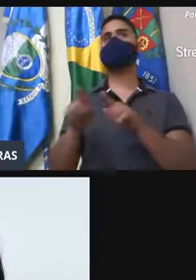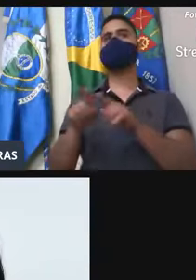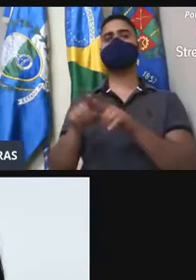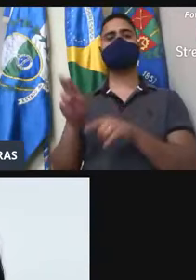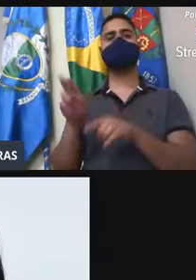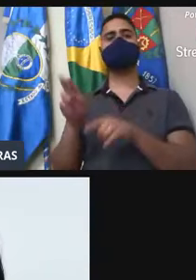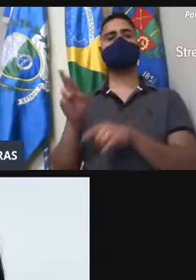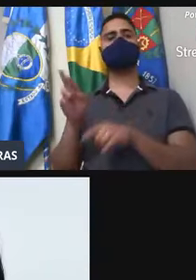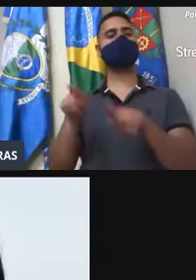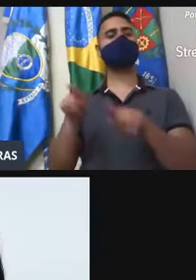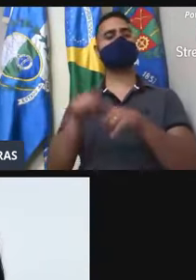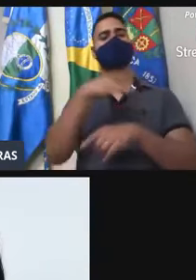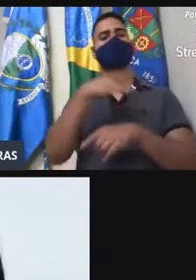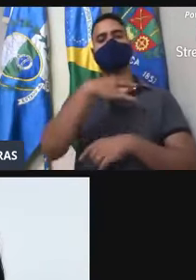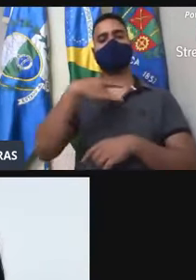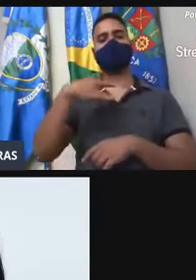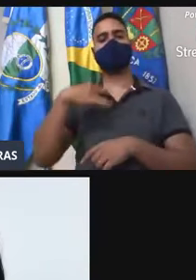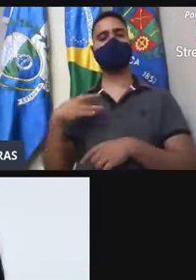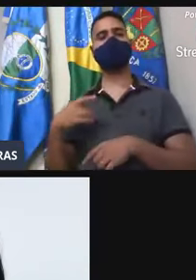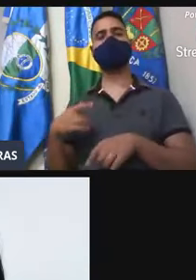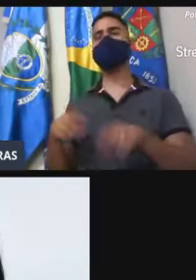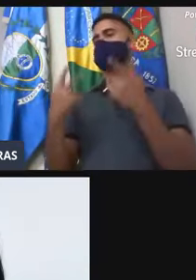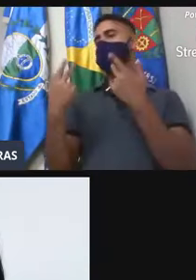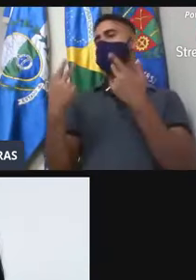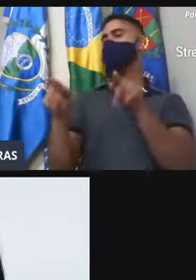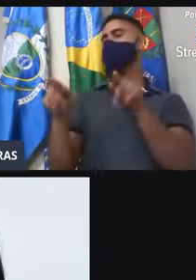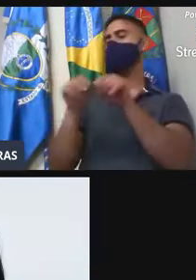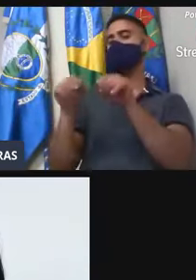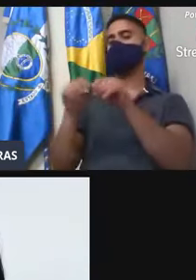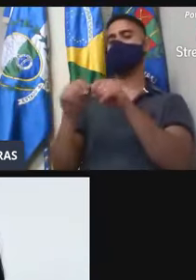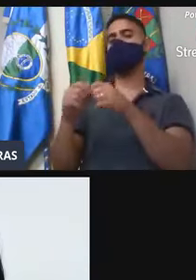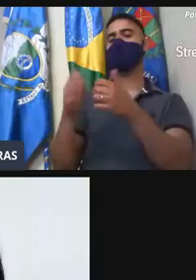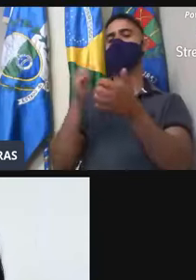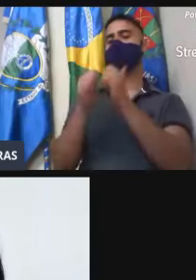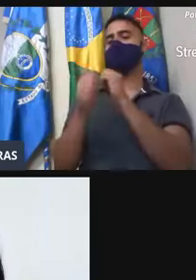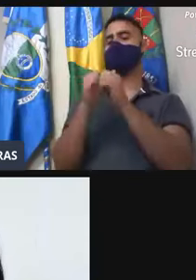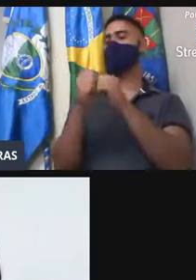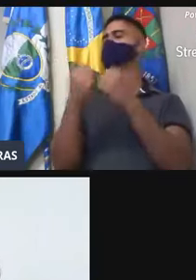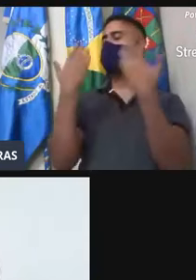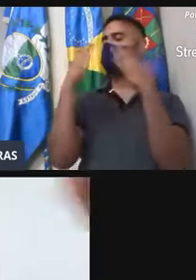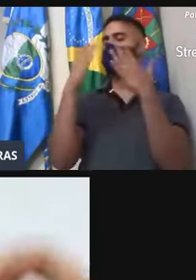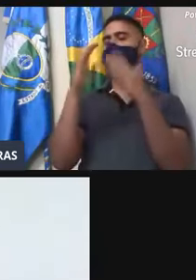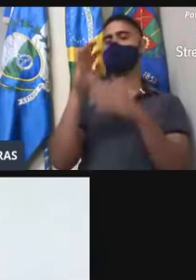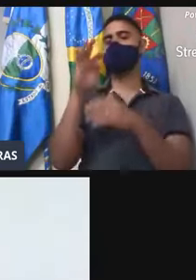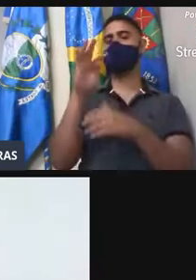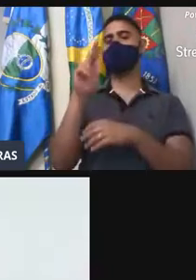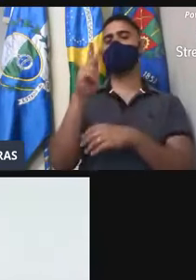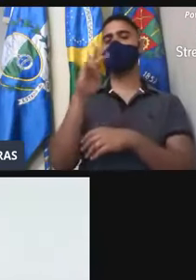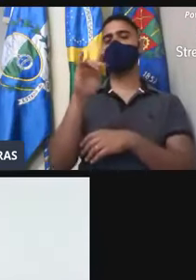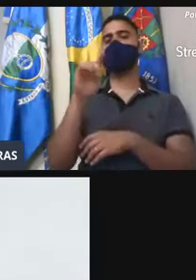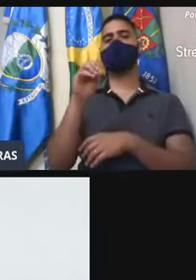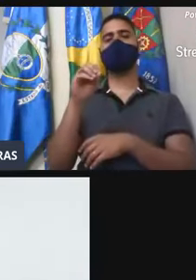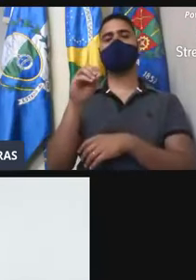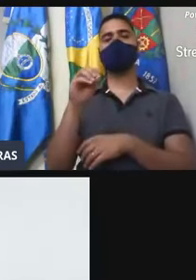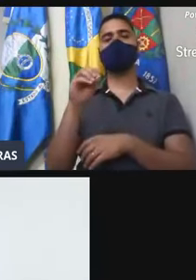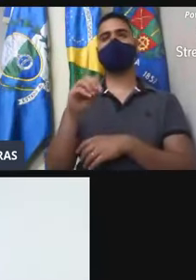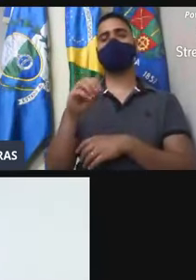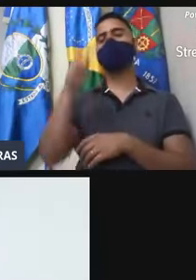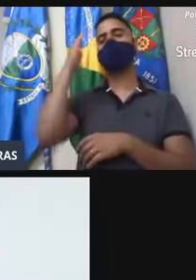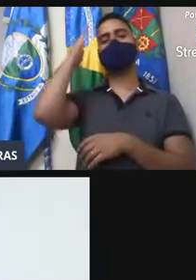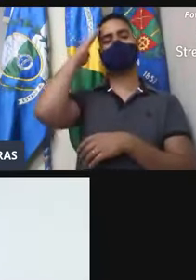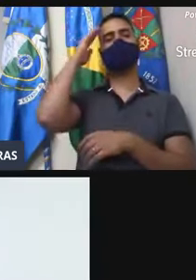saúde, no mesmo jeito que atuava nos gramados lá do Coroado. Então, parabéns, Tiago. Fico feliz de saber que